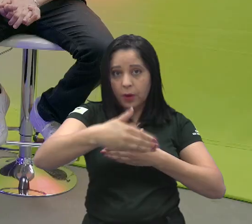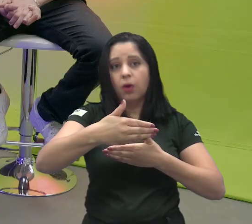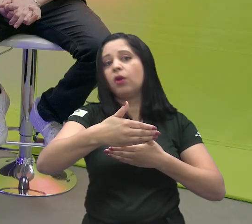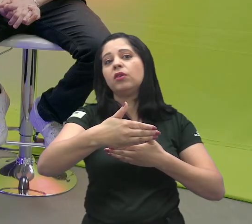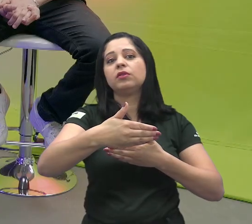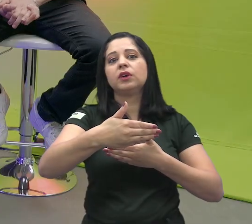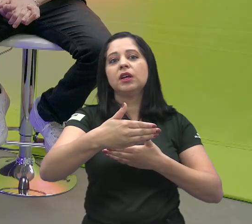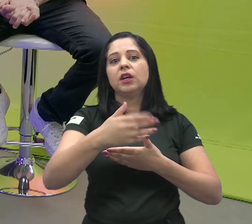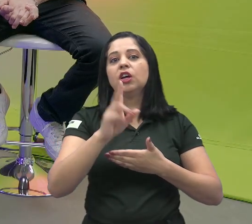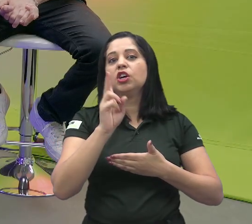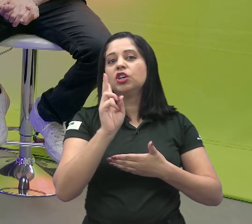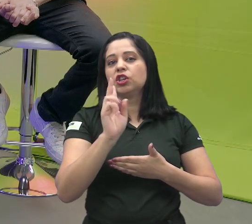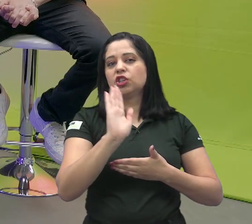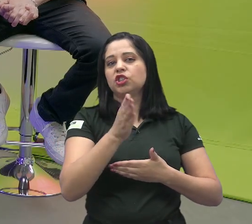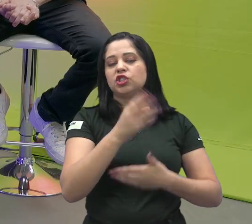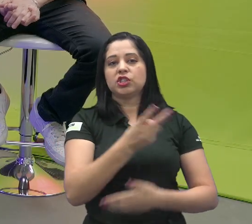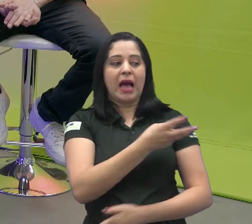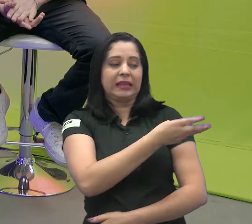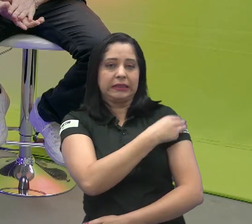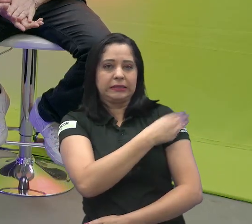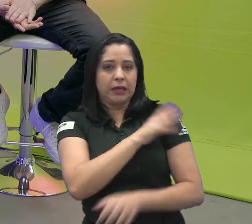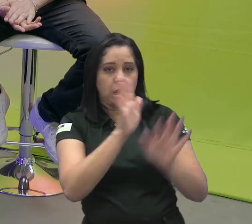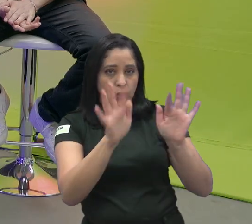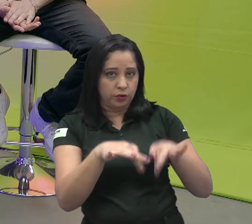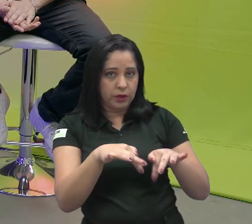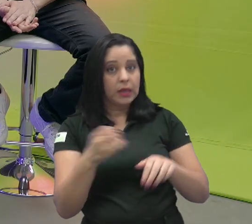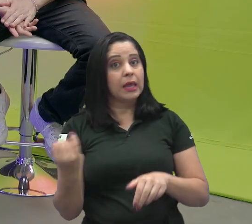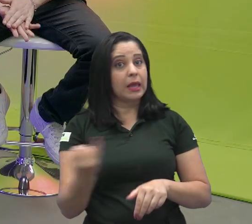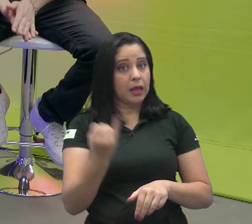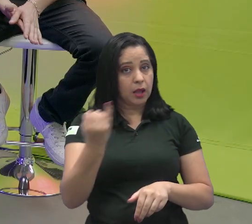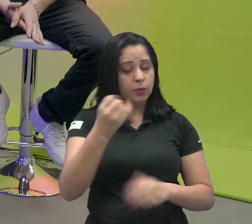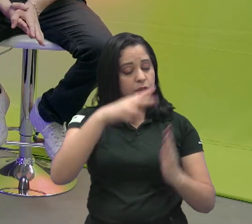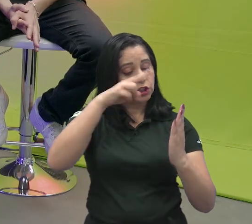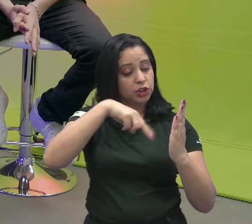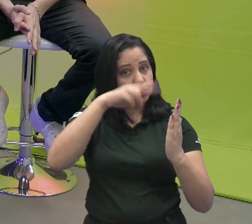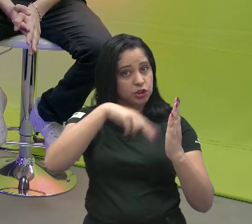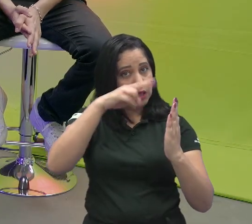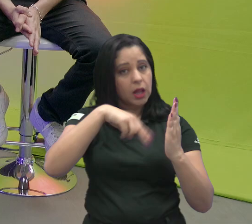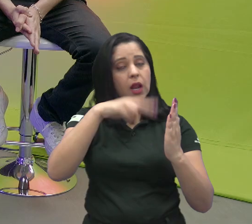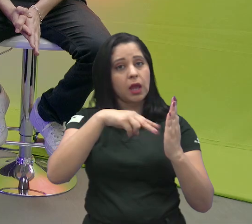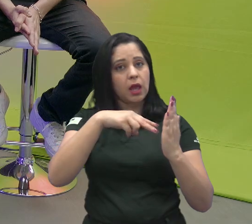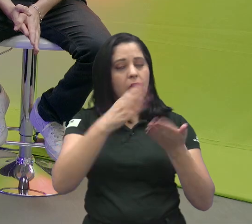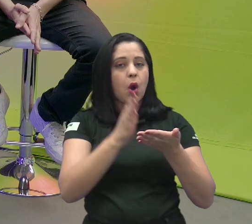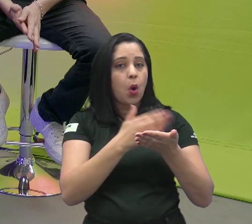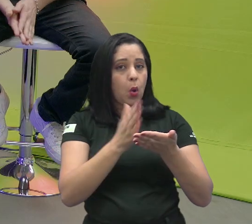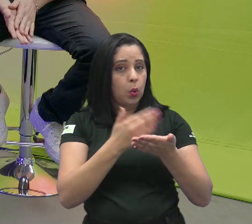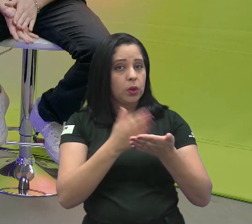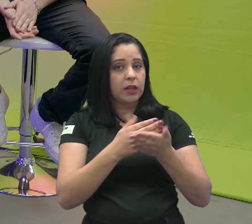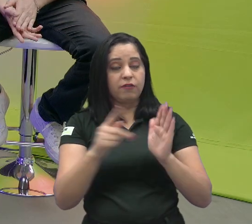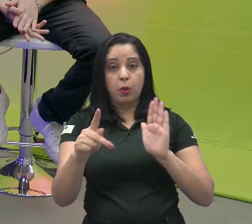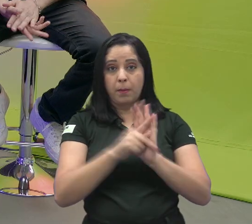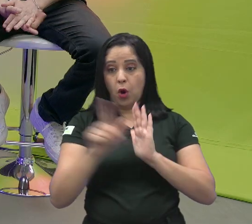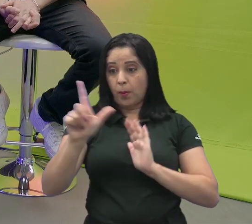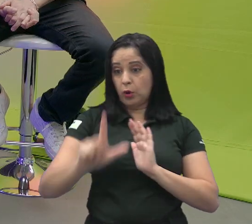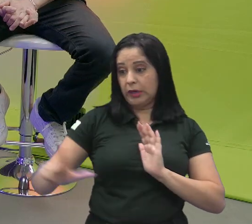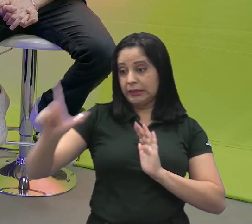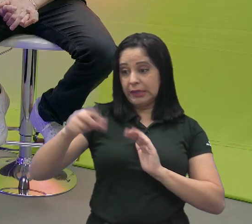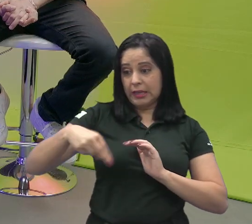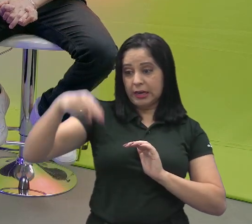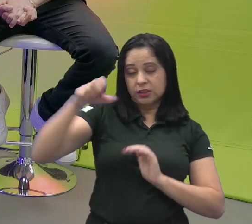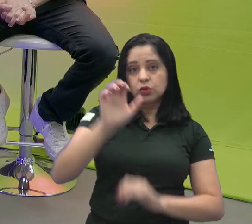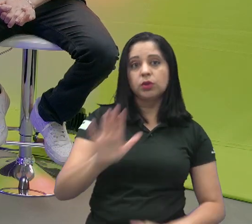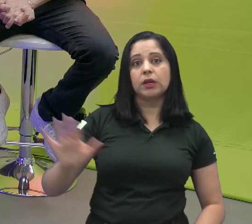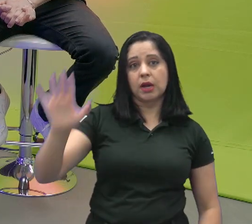Entrou no 3º ano, no final do ano tem vestibular, então é importante ler esse, que é um clássico da literatura nacional. Tem